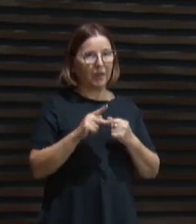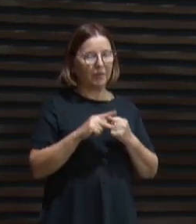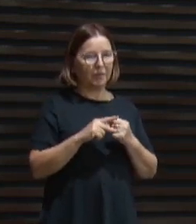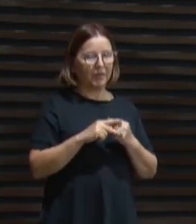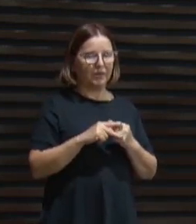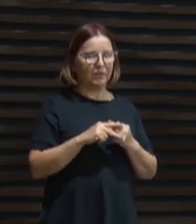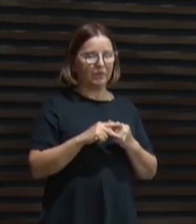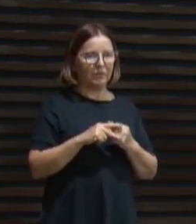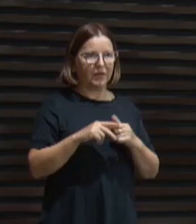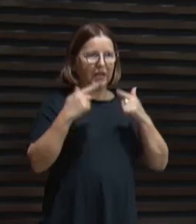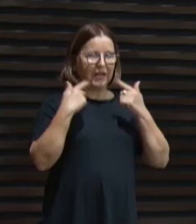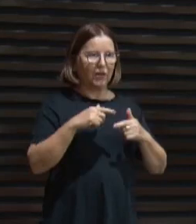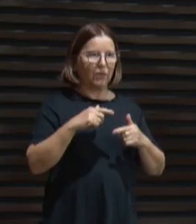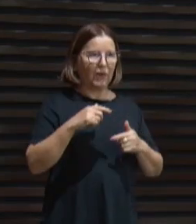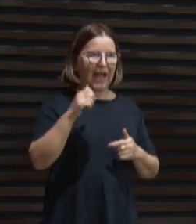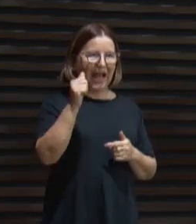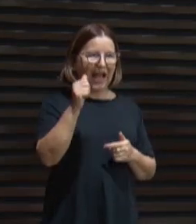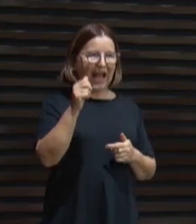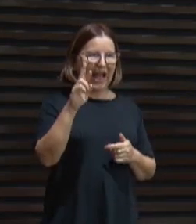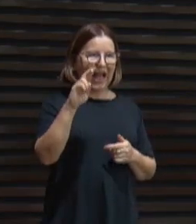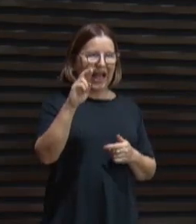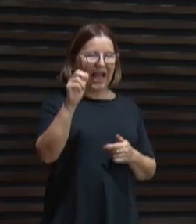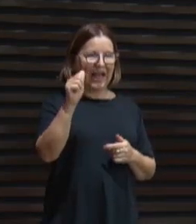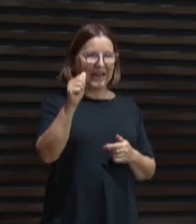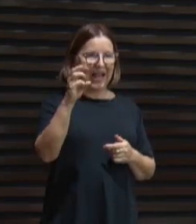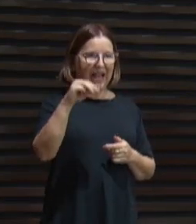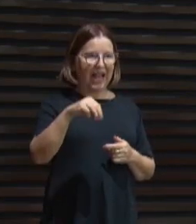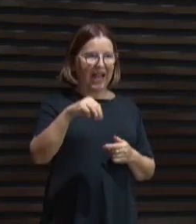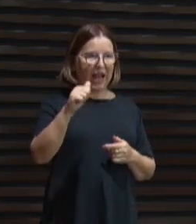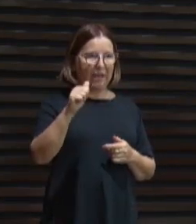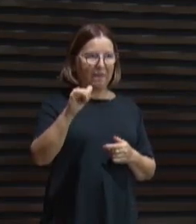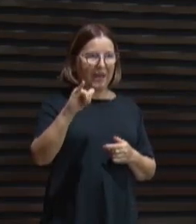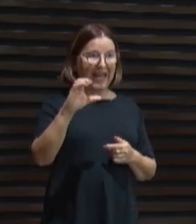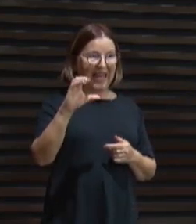aramaico, Petros, grego, pedra.